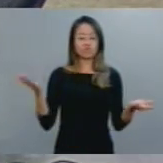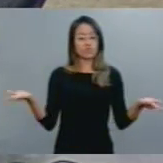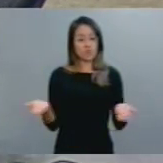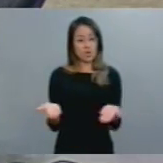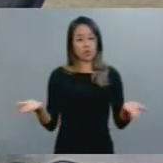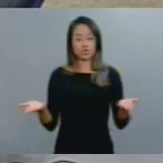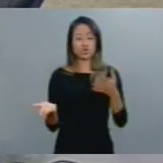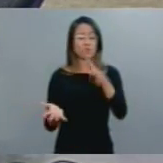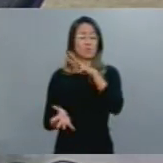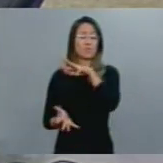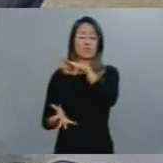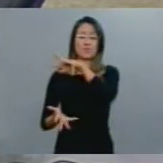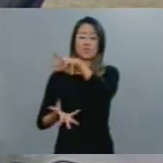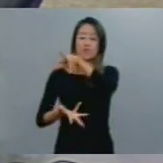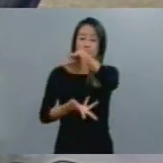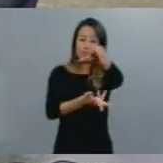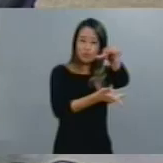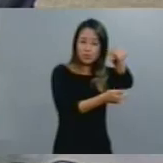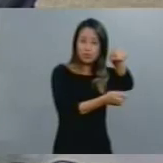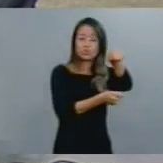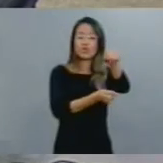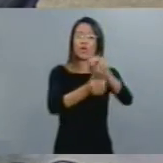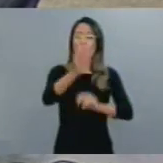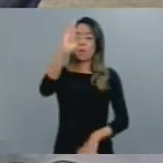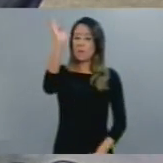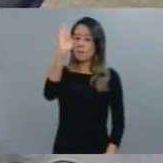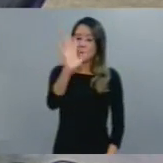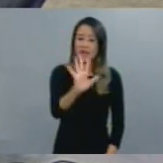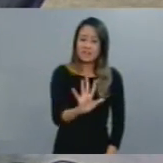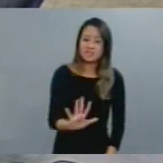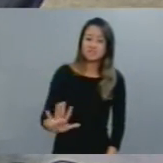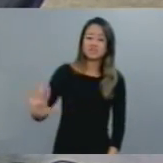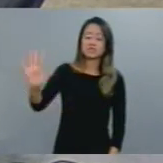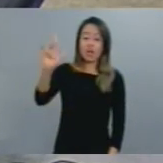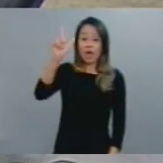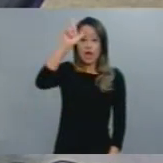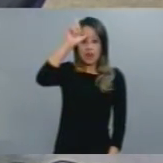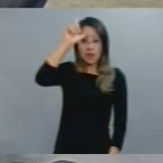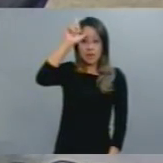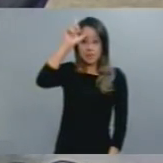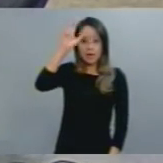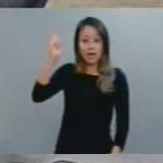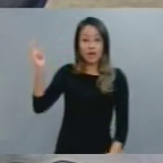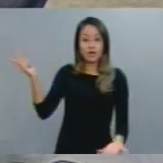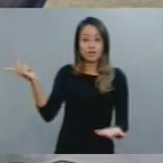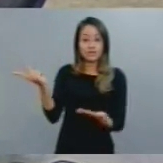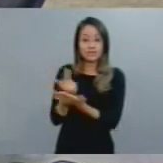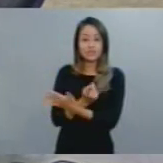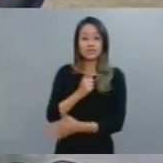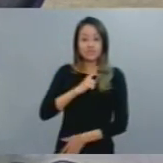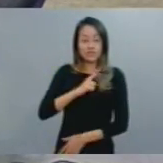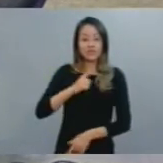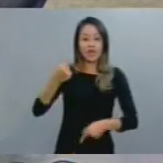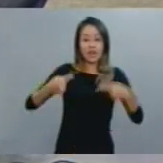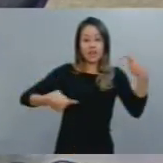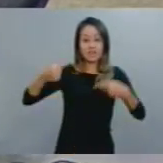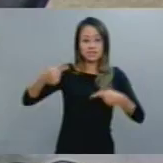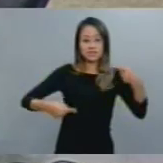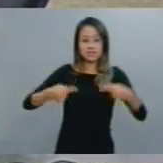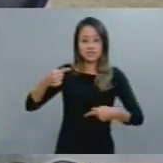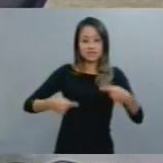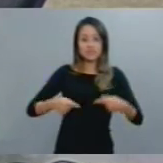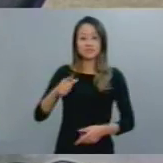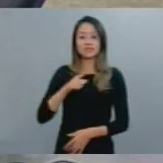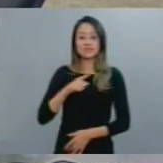mundo, eu diria o mundo, o Brasil se insere nesse contexto, mas o mundo, a Alemanha agora acaba de ter eleições, deu uma